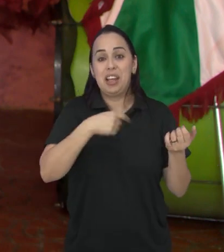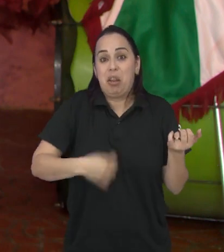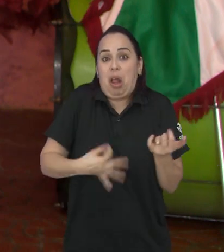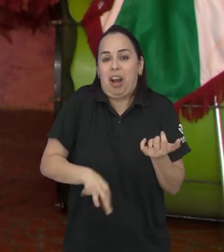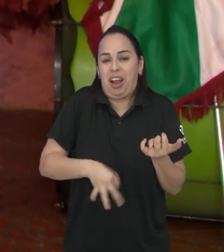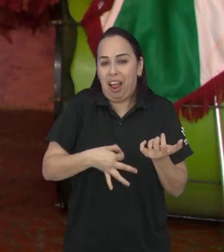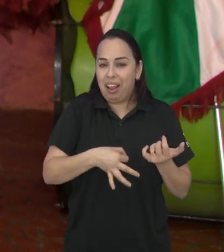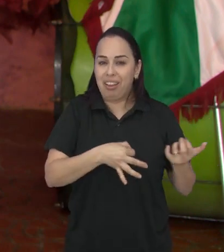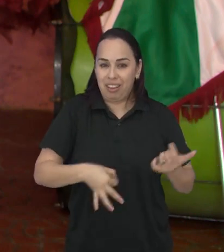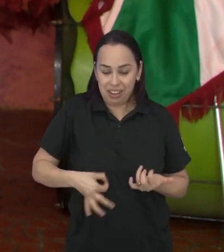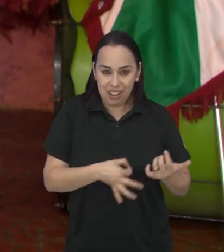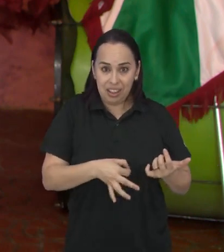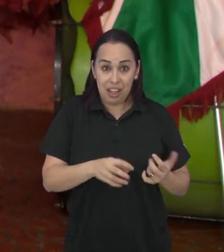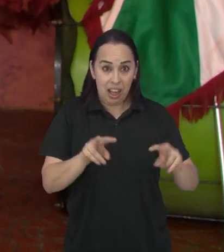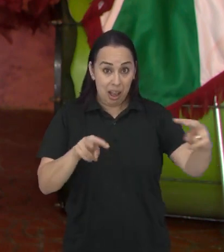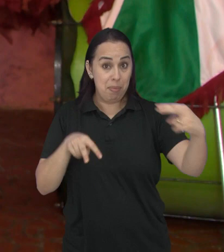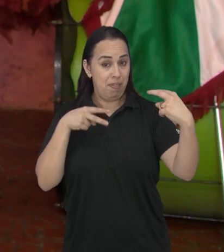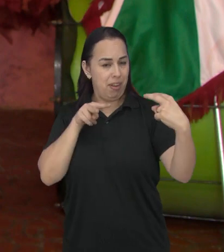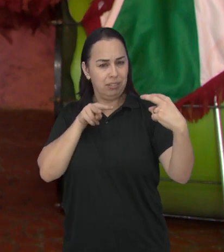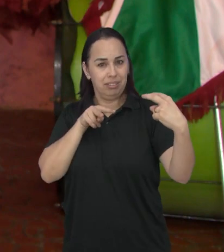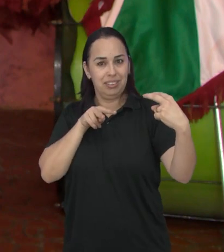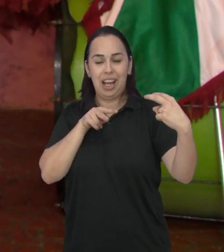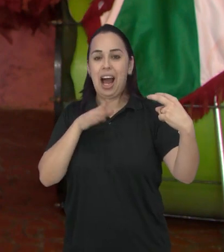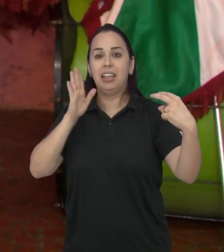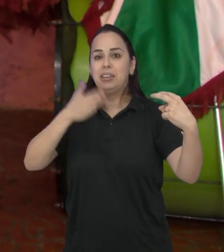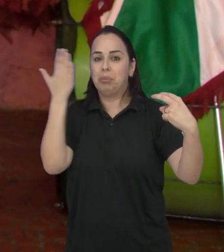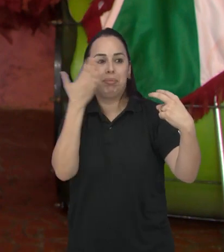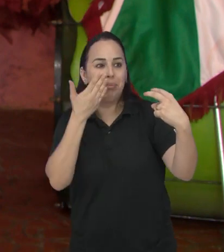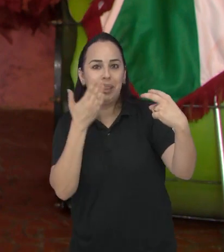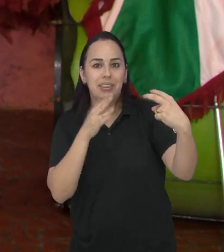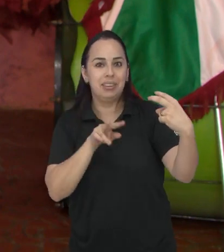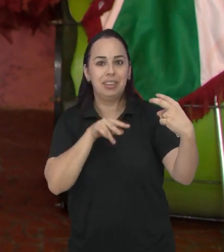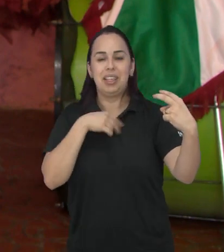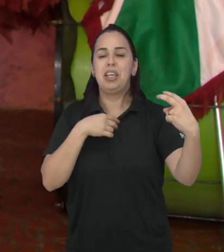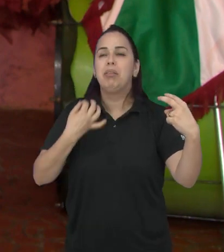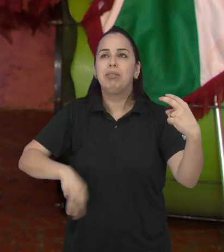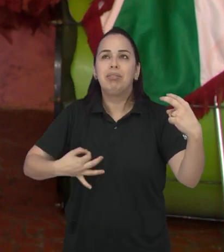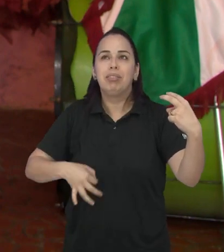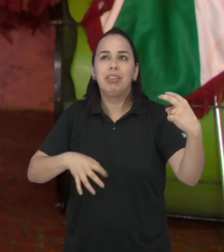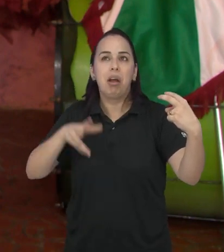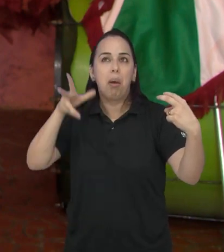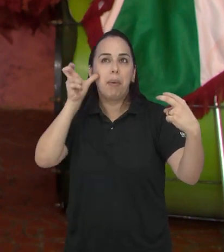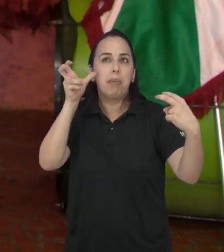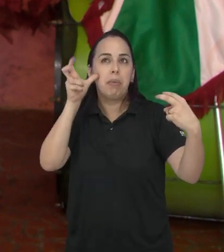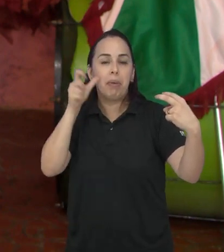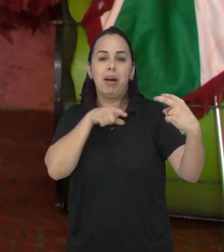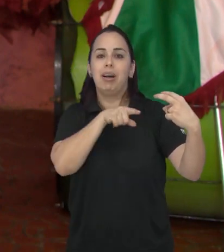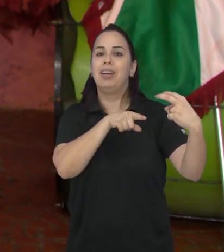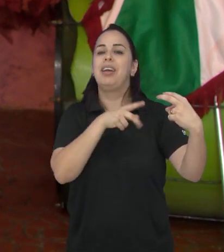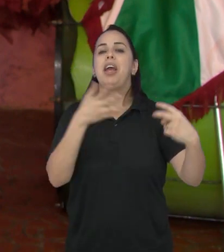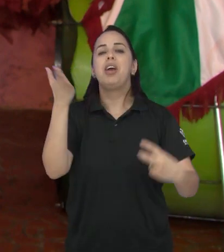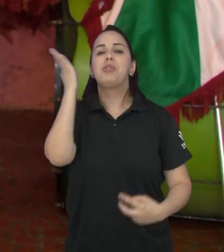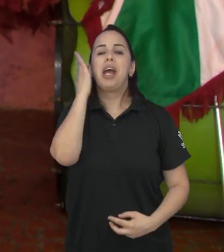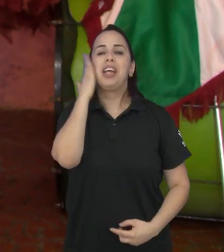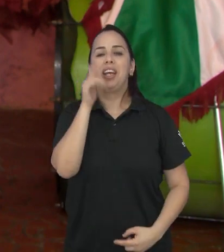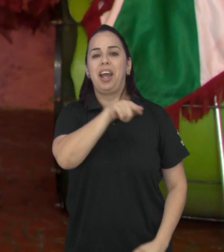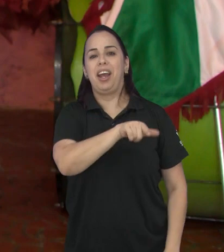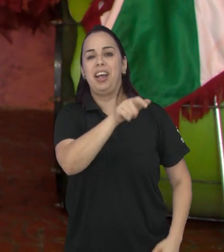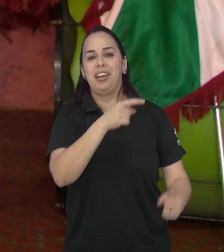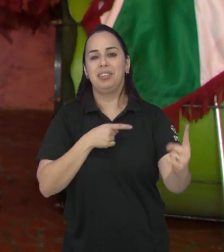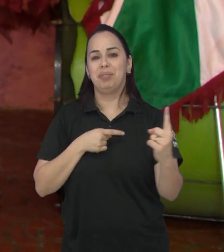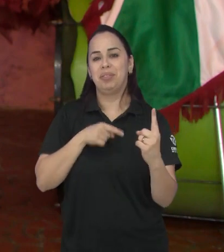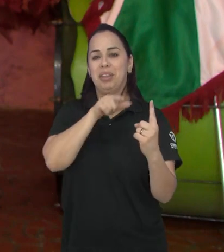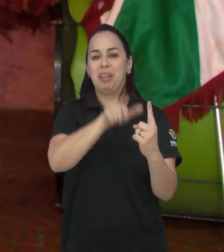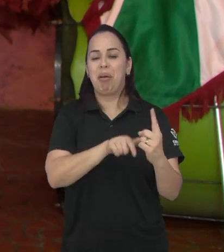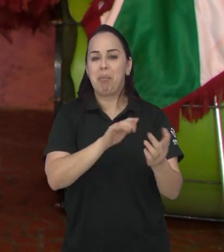encontro com ele por aí e ele toca cavaquinho. Aonde ele me vê de longe, às vezes nem tô vendo ele. Eu escutei o cavaquinho, um samba do